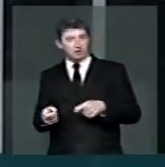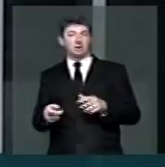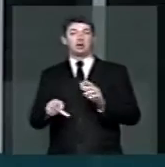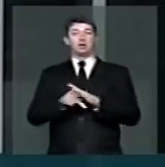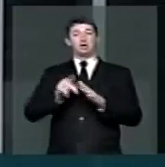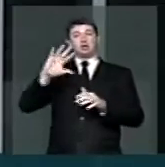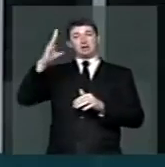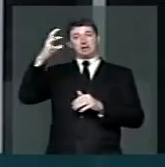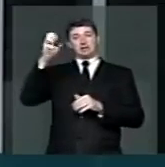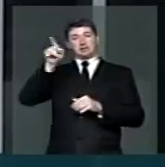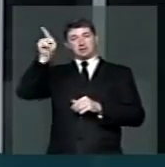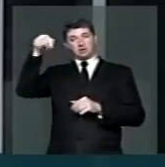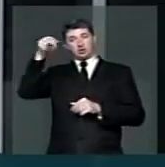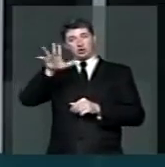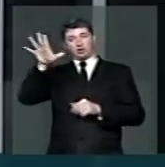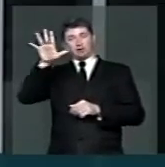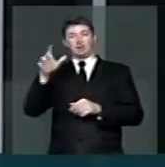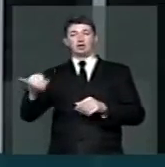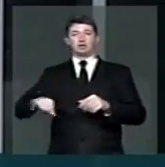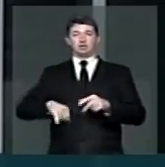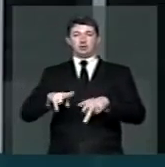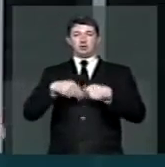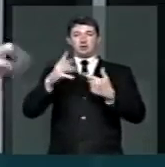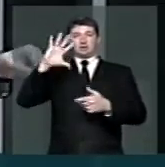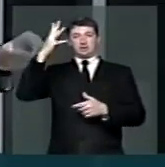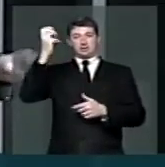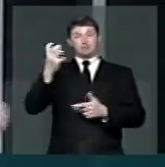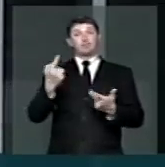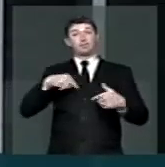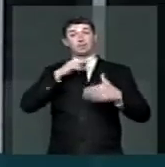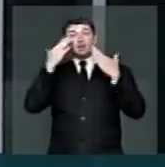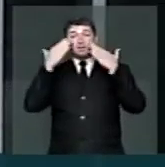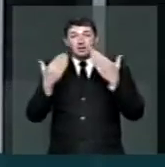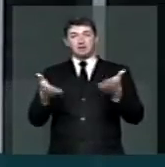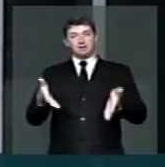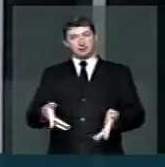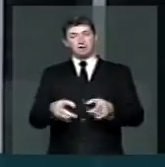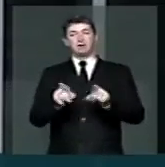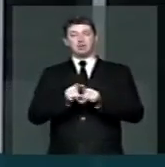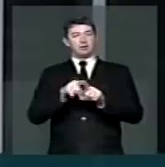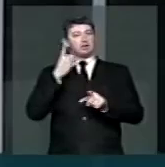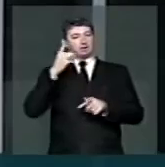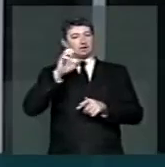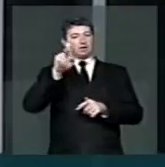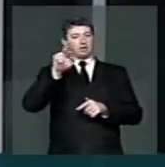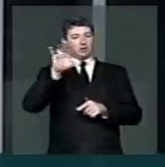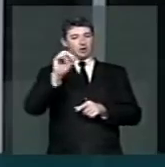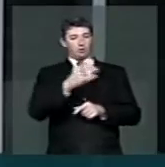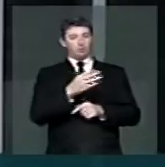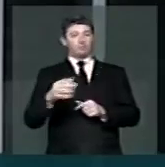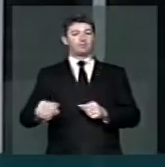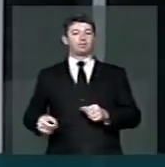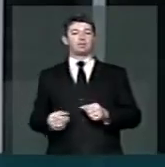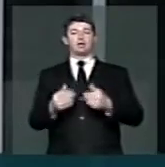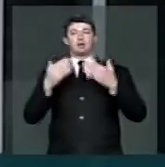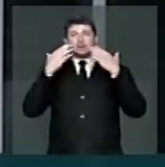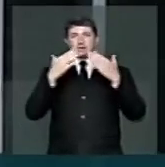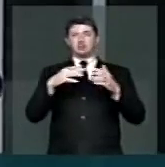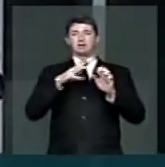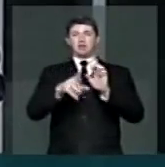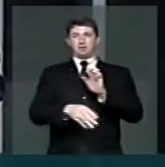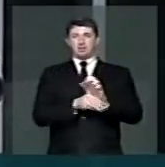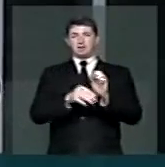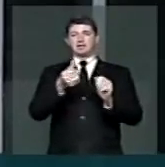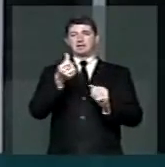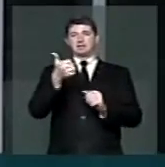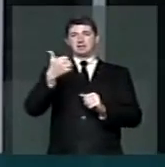semiárido nordestino atingidos pela seca. Apresentamos aqui, deputado Pastor Eurico, Emendas importantes à medida provisória 610.